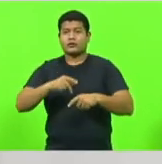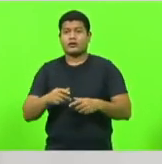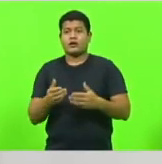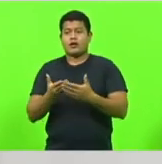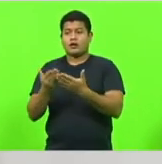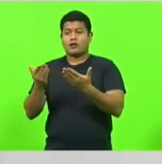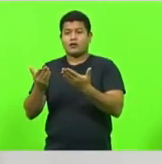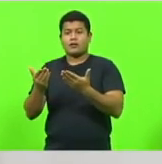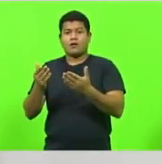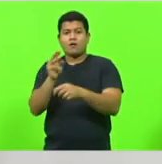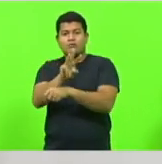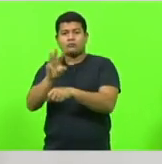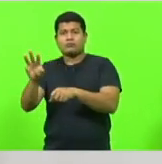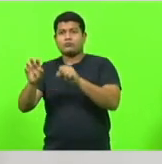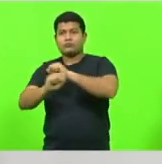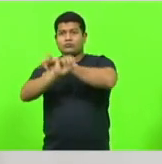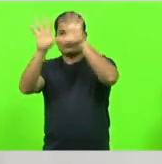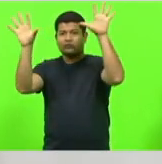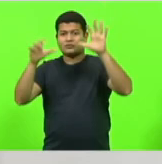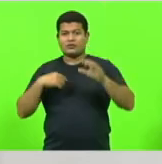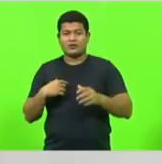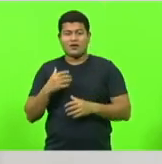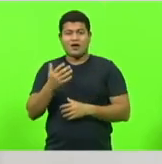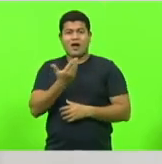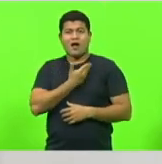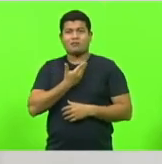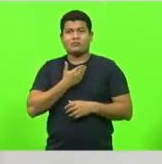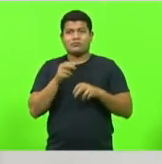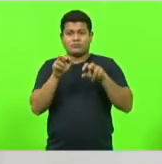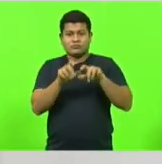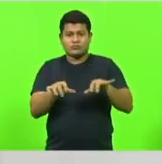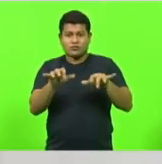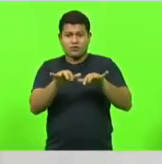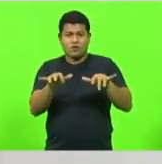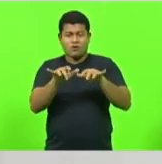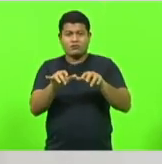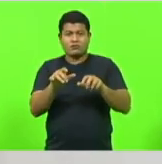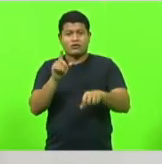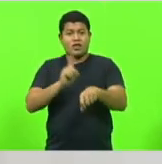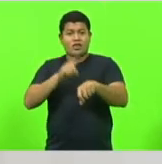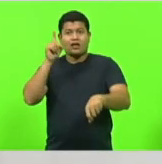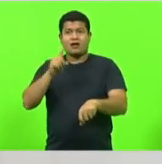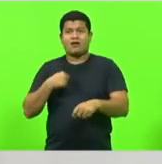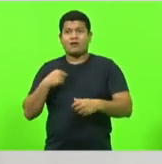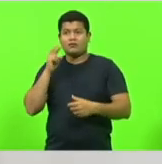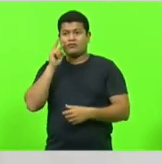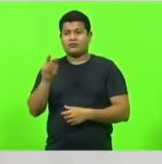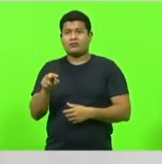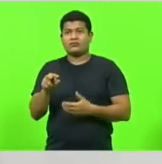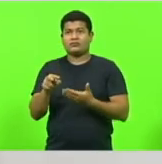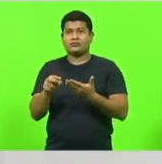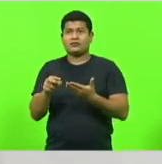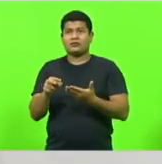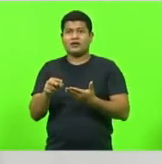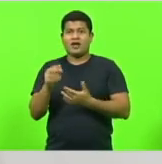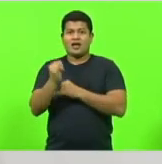lá, tem um nosso amigo ali, está com o computador ali, se acessar na hora ali. Pô, tá sem internet?